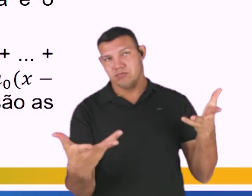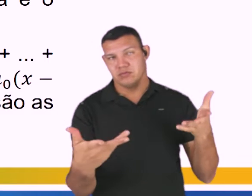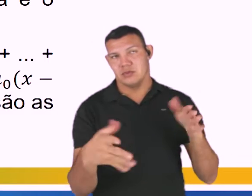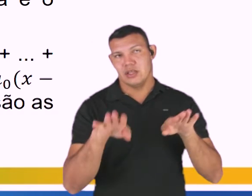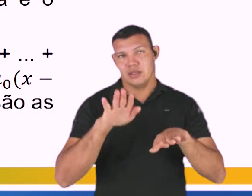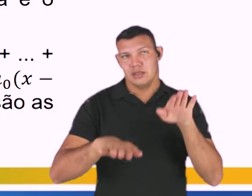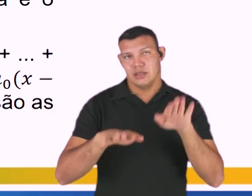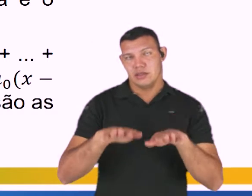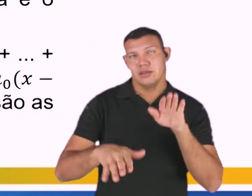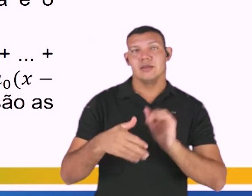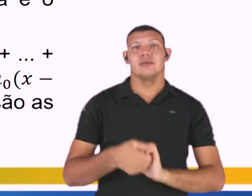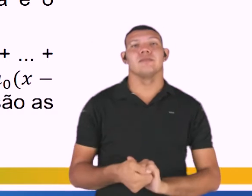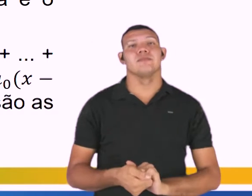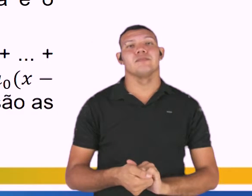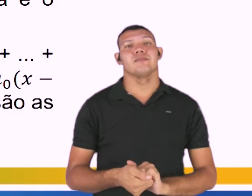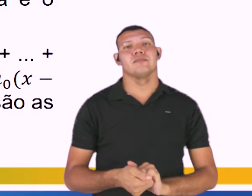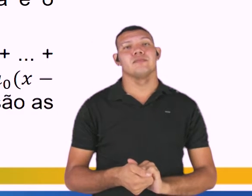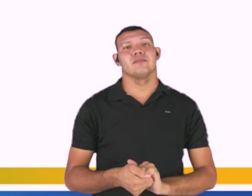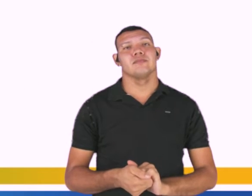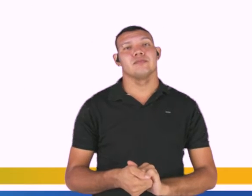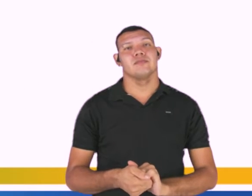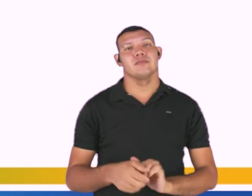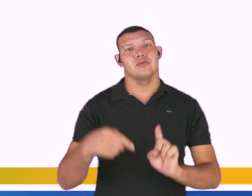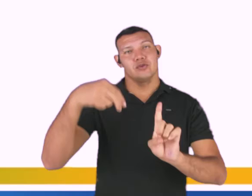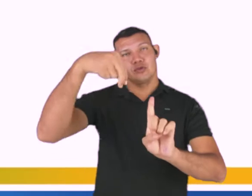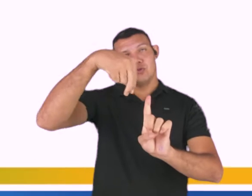do nosso polinômio. Tudo bem?